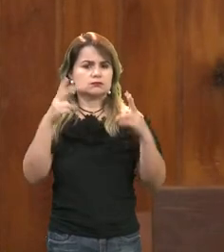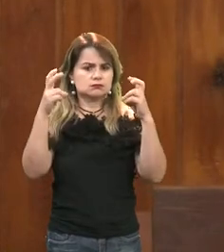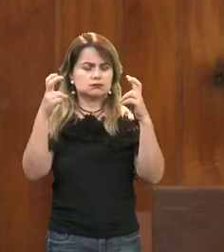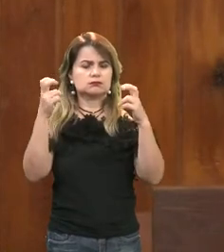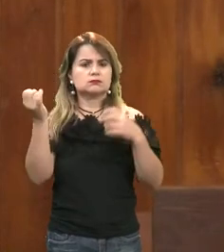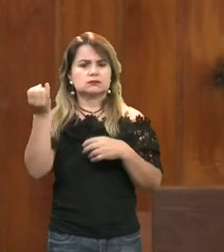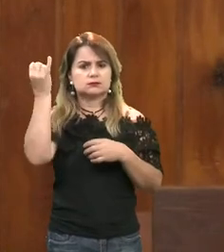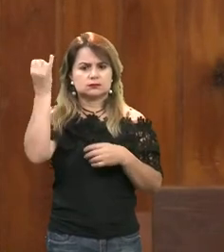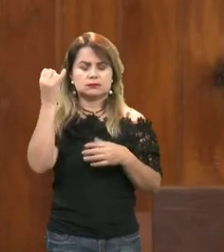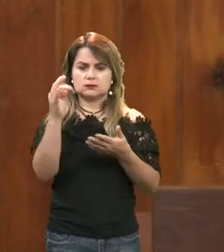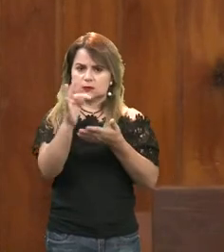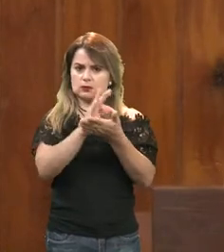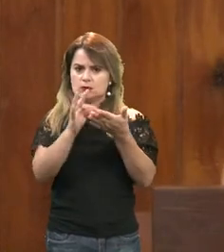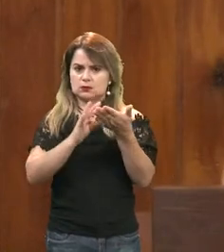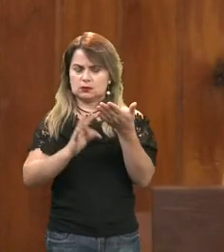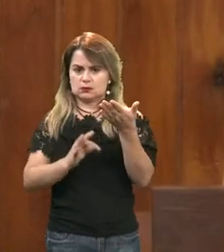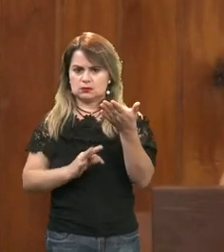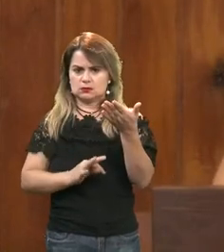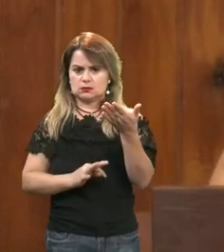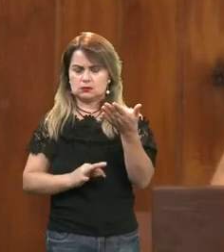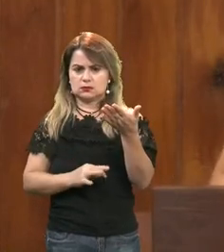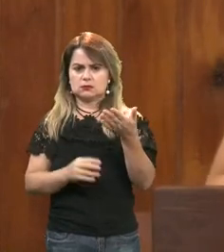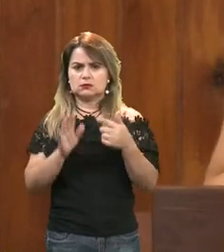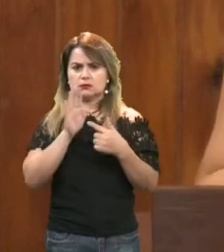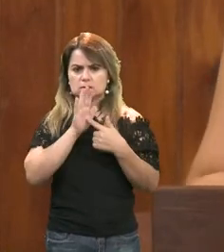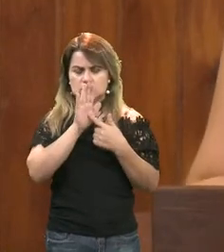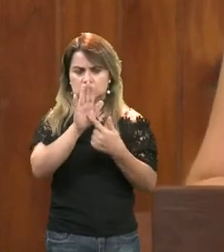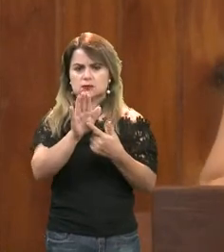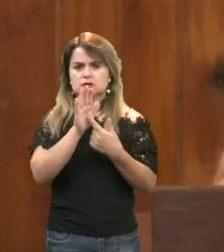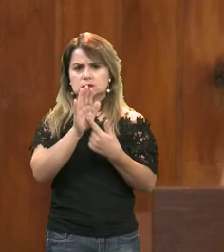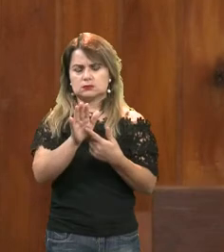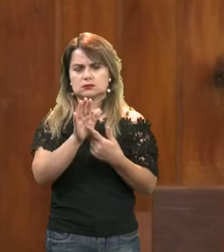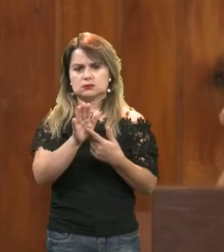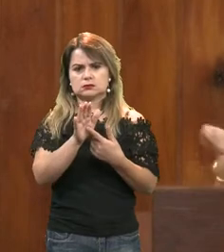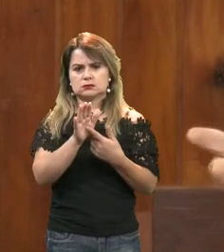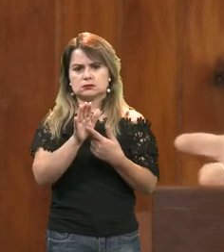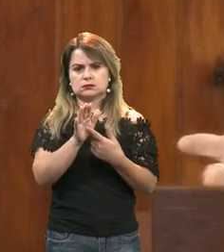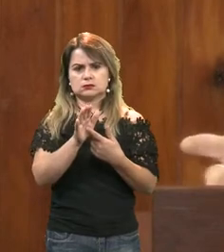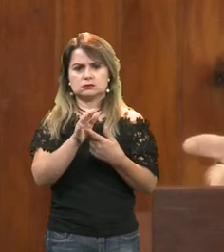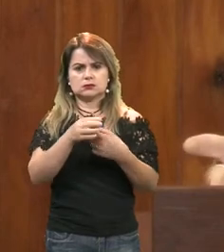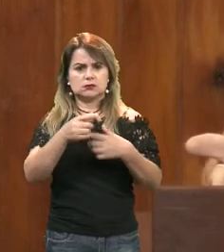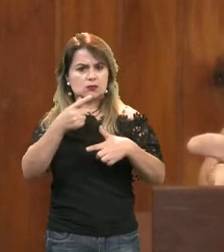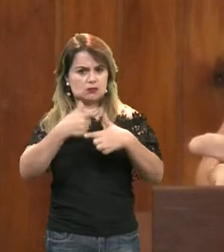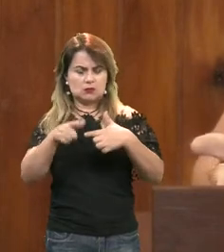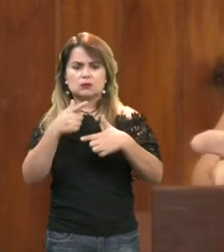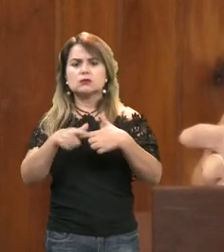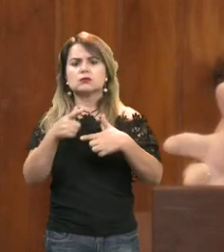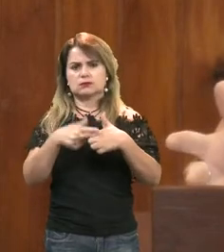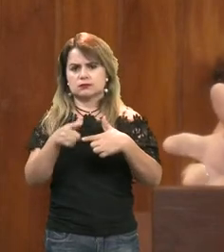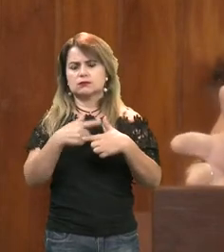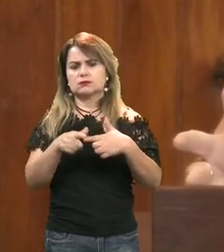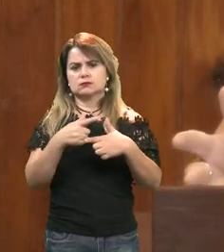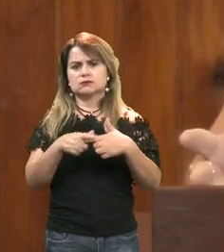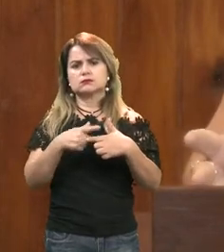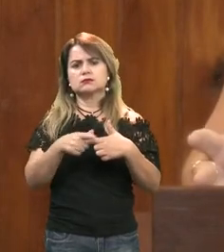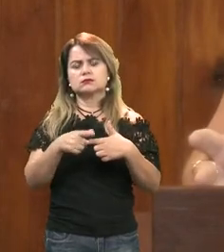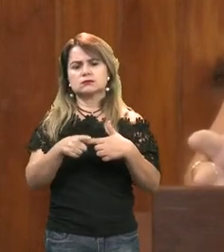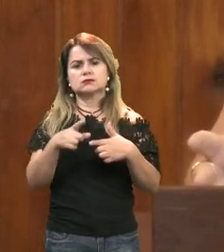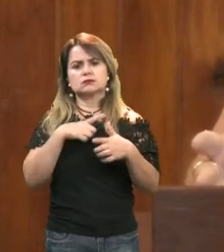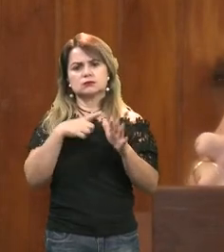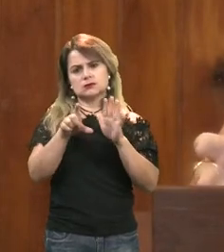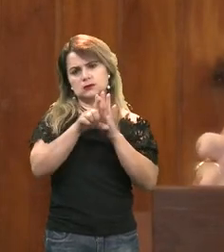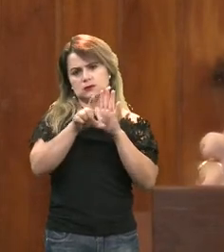texto, essa parte da vedação, que é o maior dos obstáculos que nós temos, está previsto na lei de